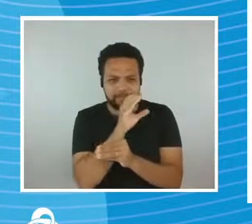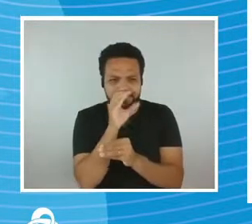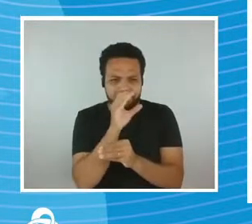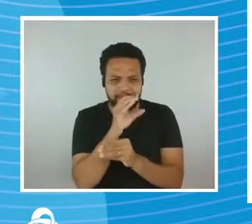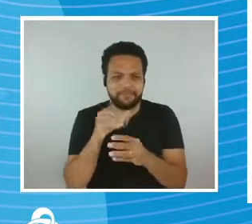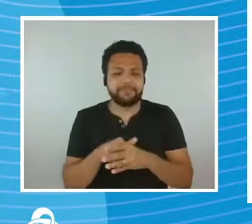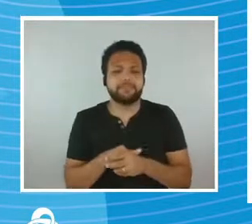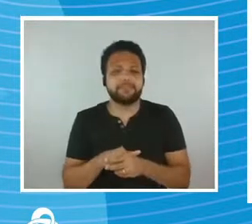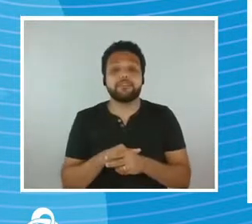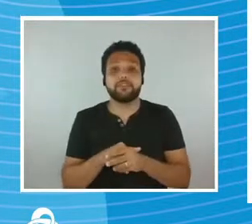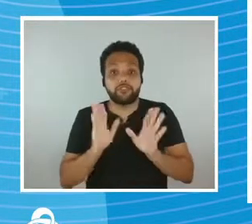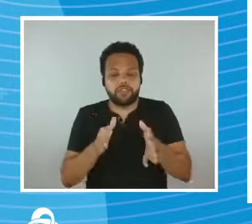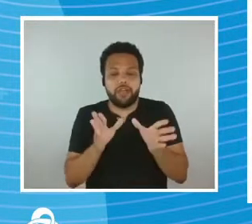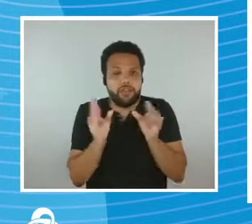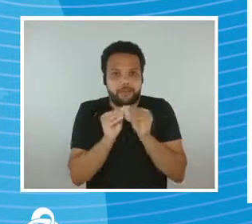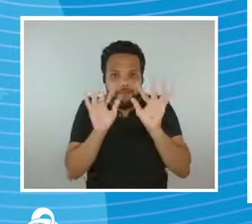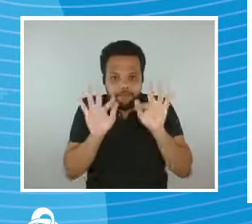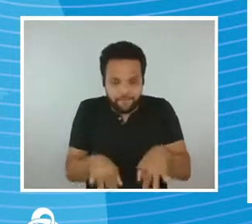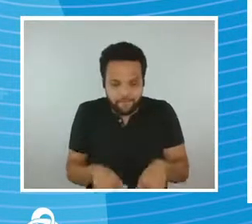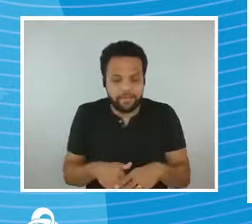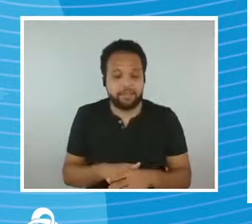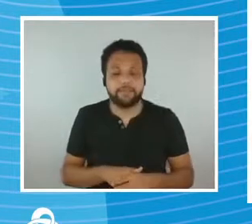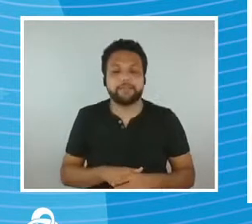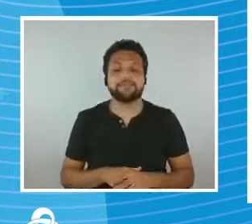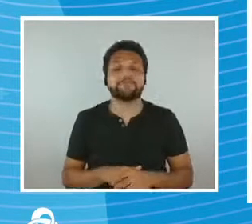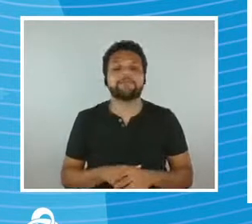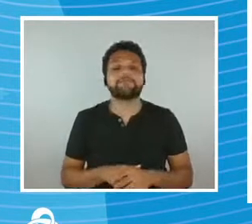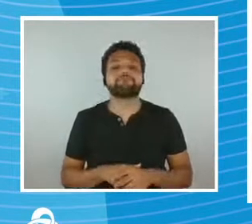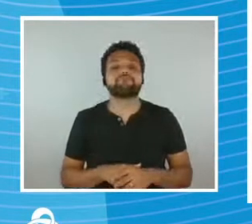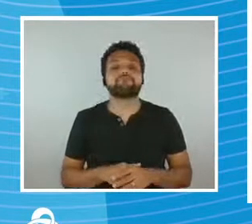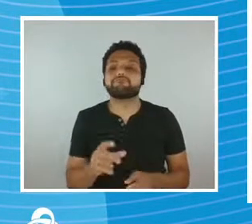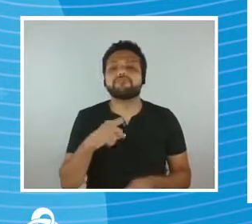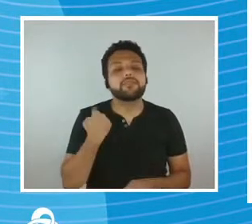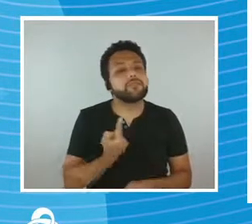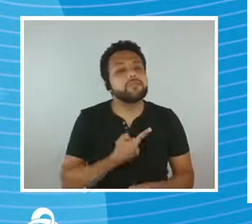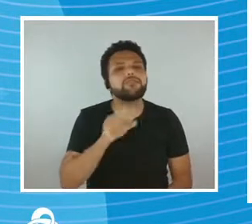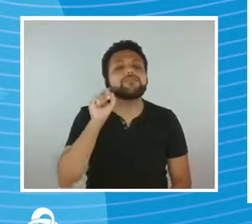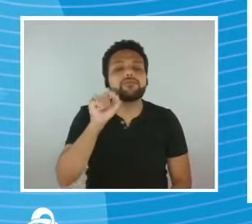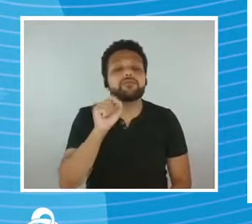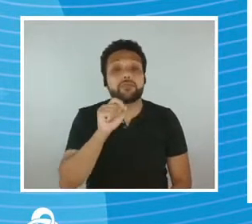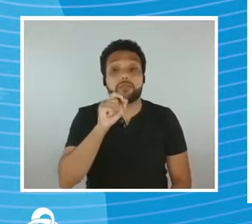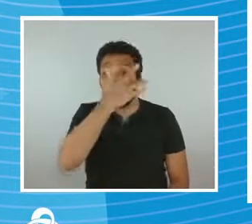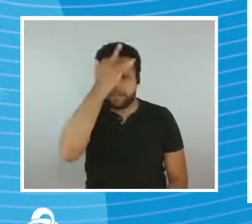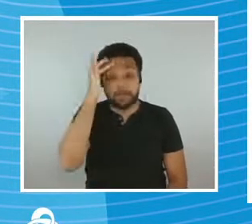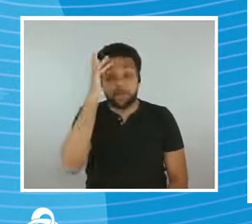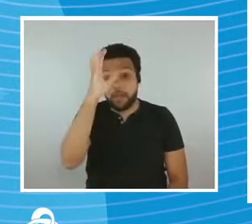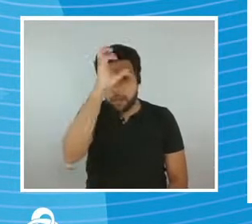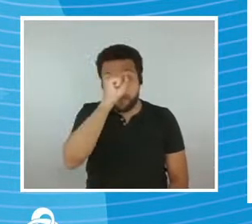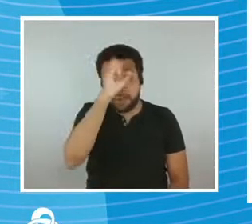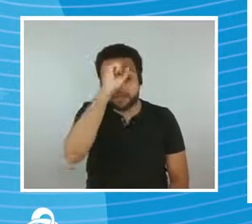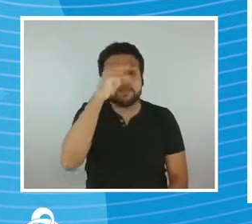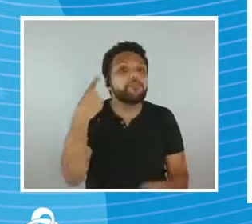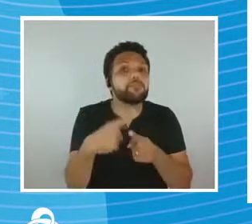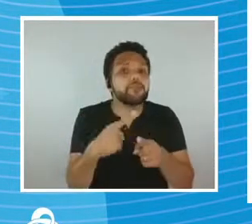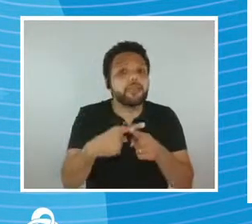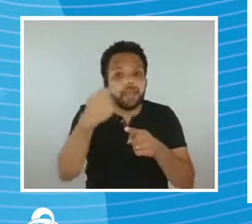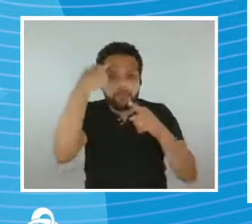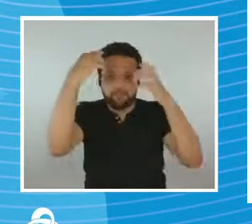estou encerrando. As conclusões que a gente tira é que as pessoas aprendem porque o cérebro aprende